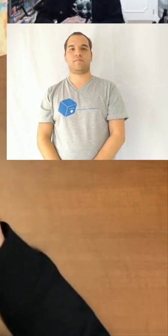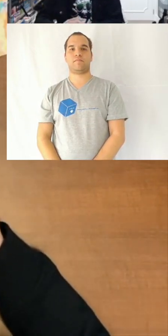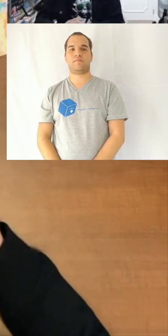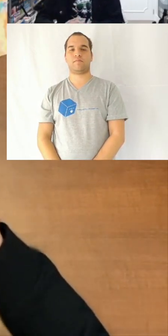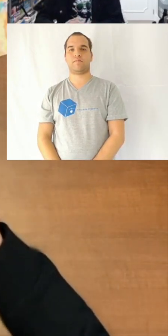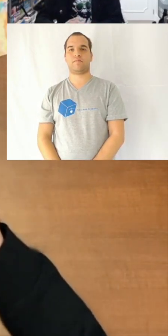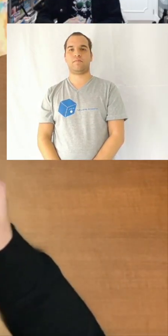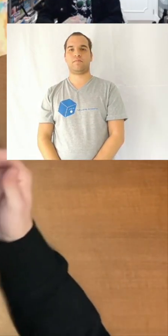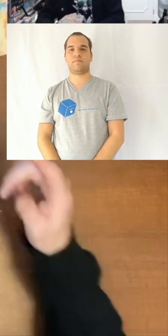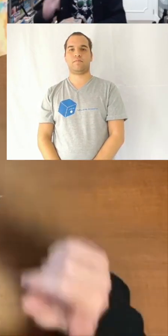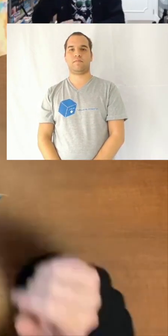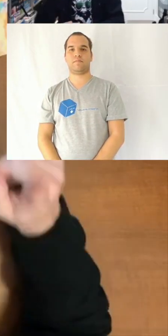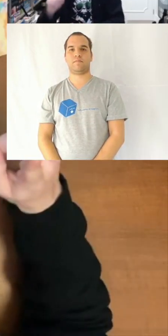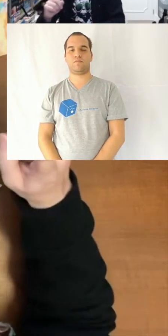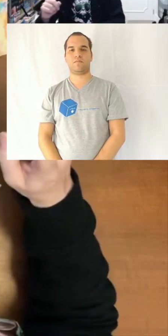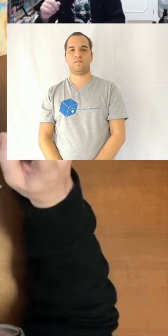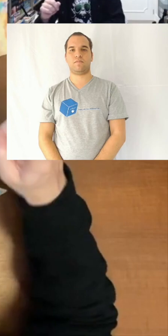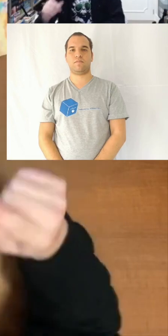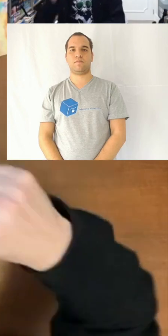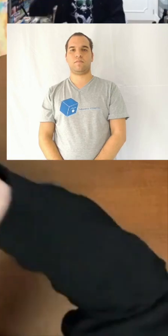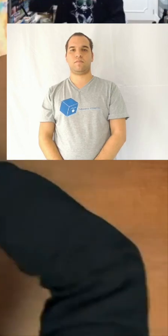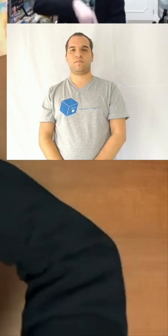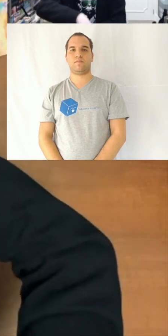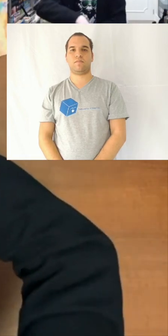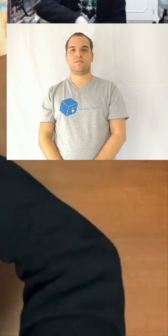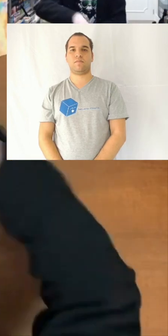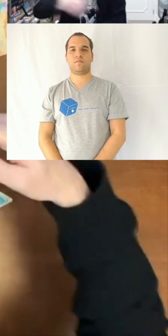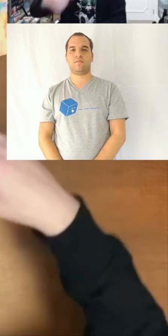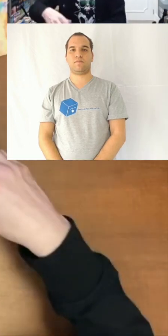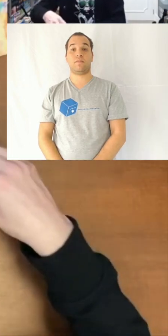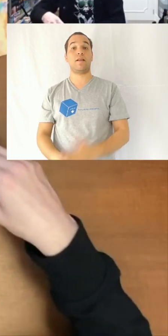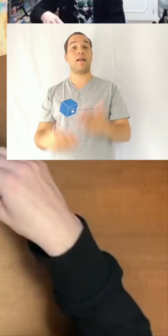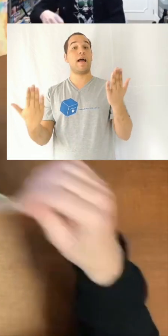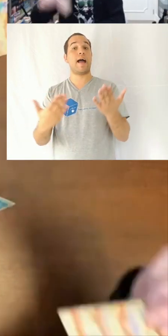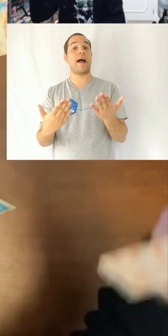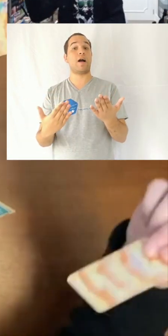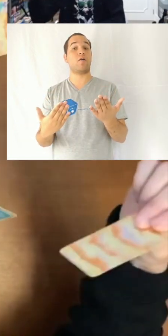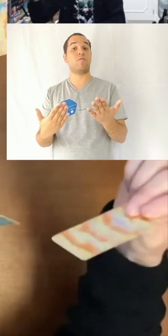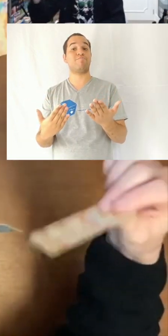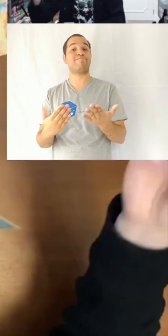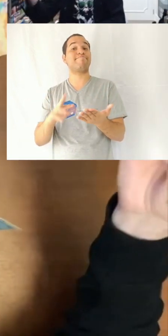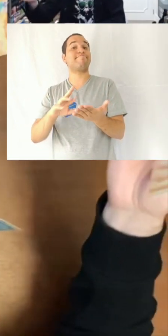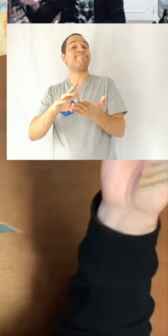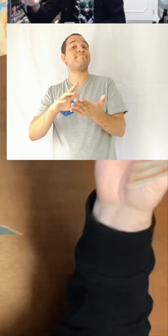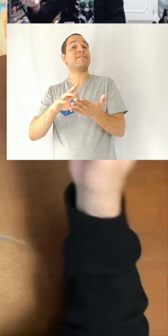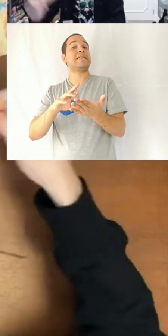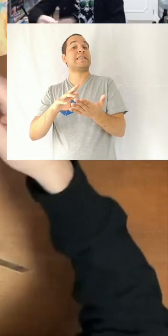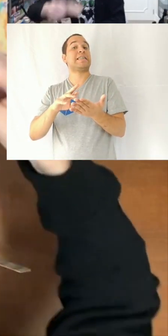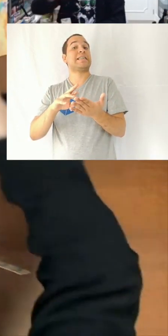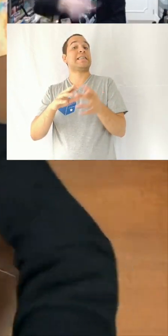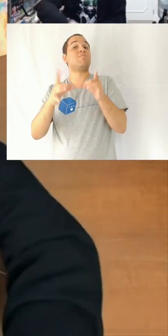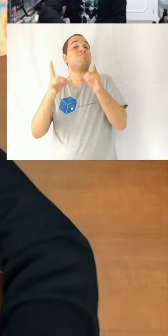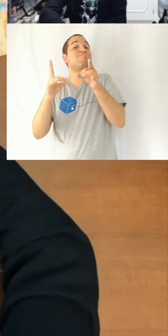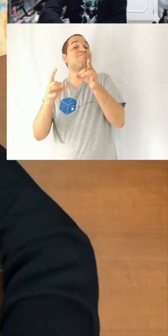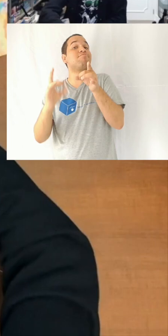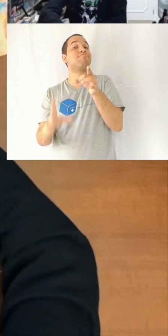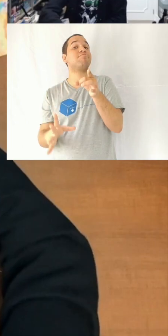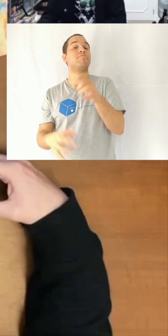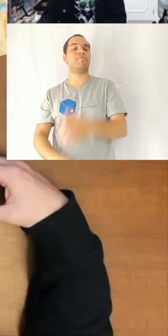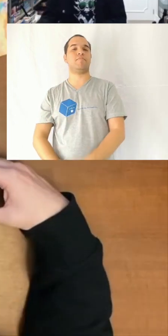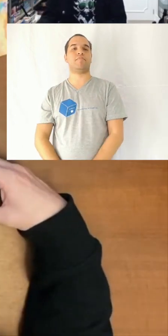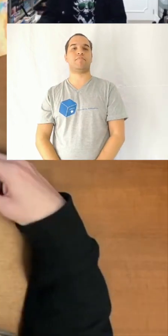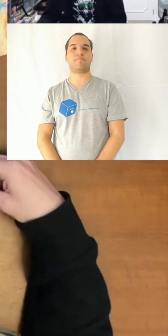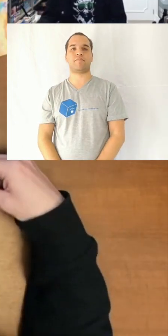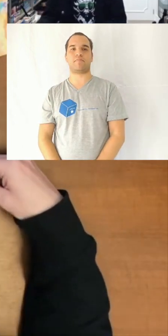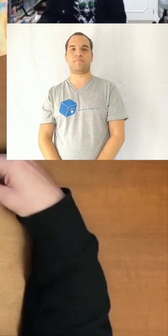eu só tenho um lugar para baixar. Se eu comprei a carta do meio, eu sou obrigado a baixar a minha carta no meio.